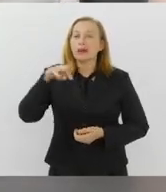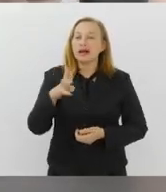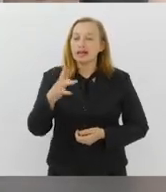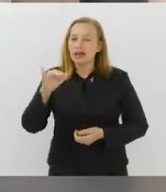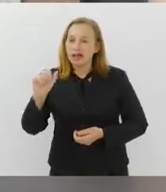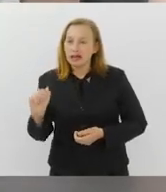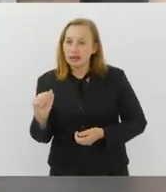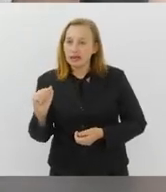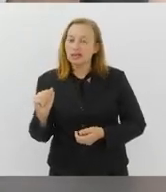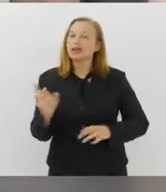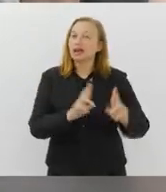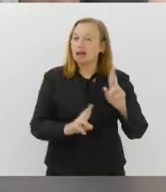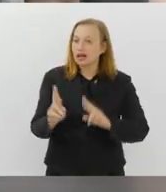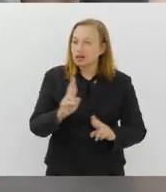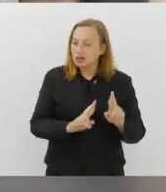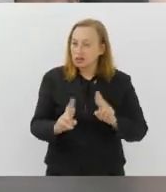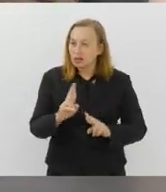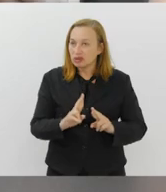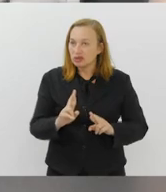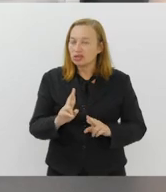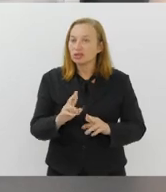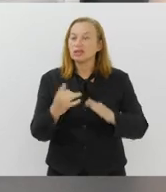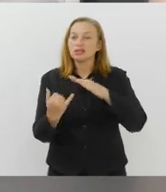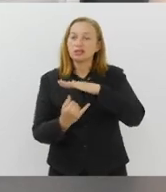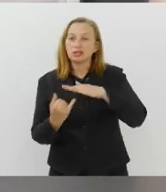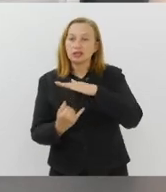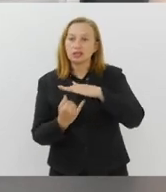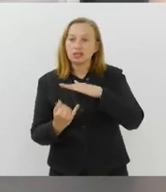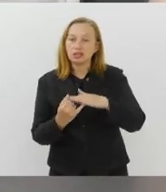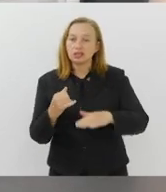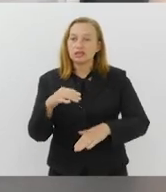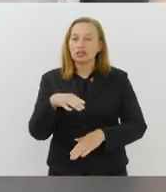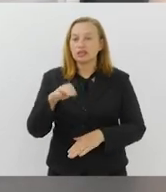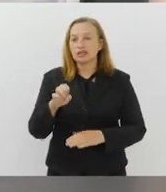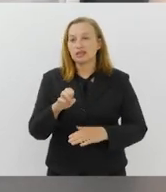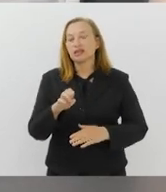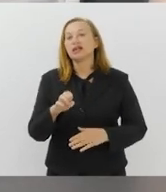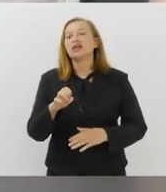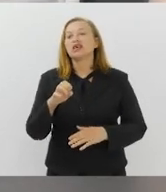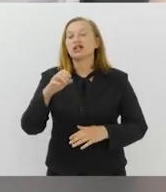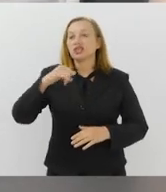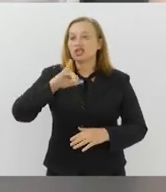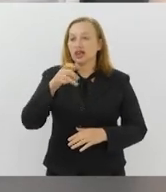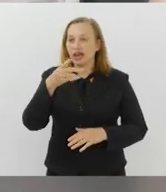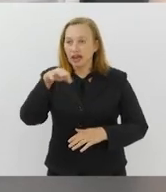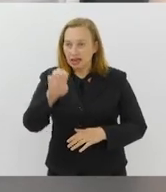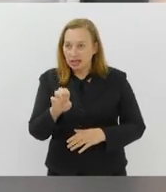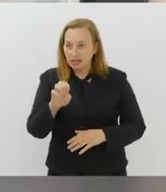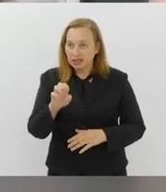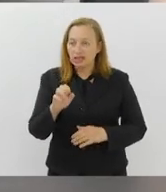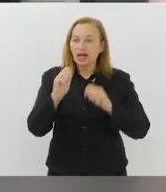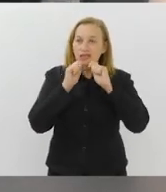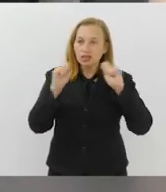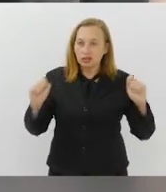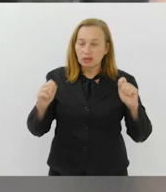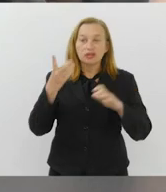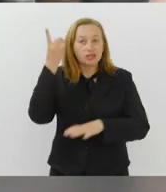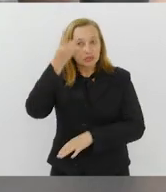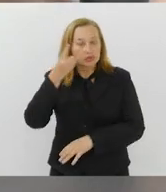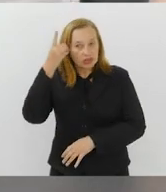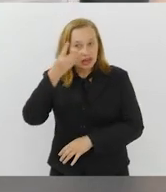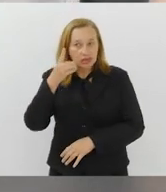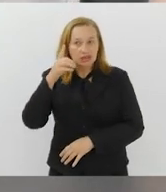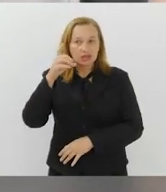também de Relações Institucionais da CNSEG. Jaqueline Quintela, assessora do deputado Daniel Librelon, a